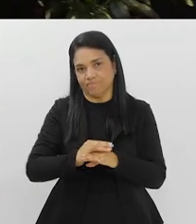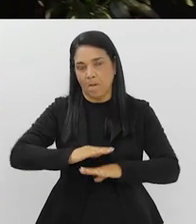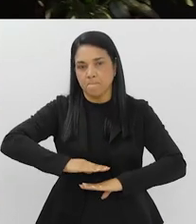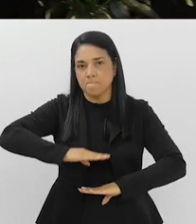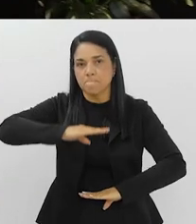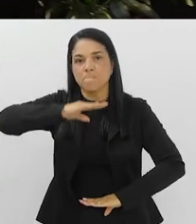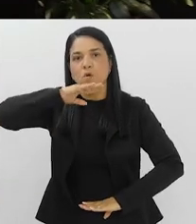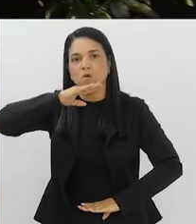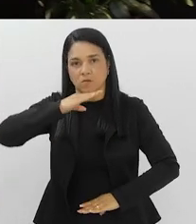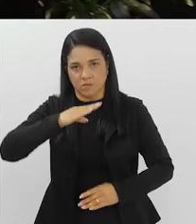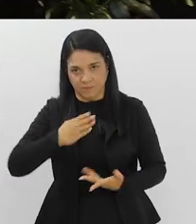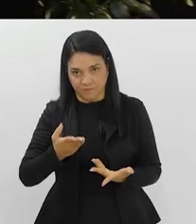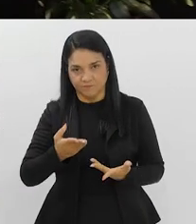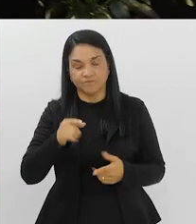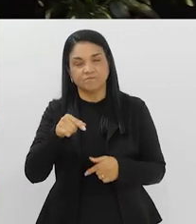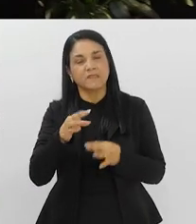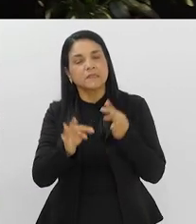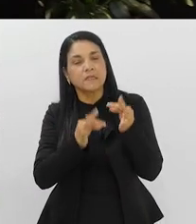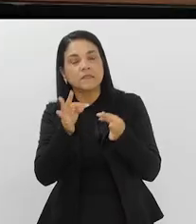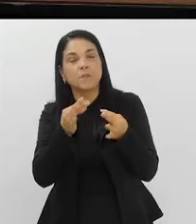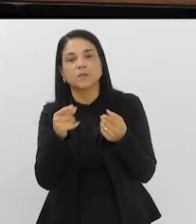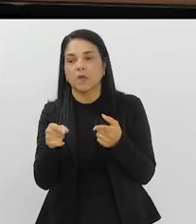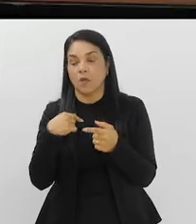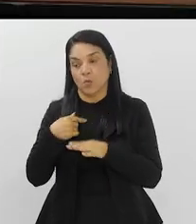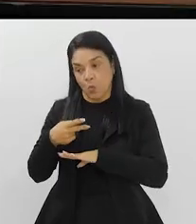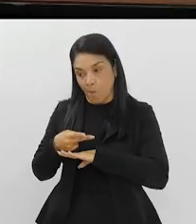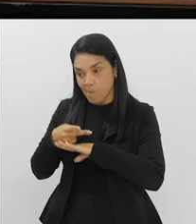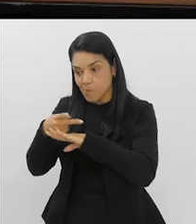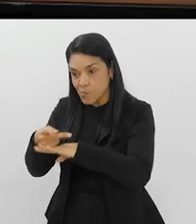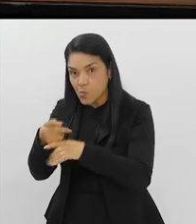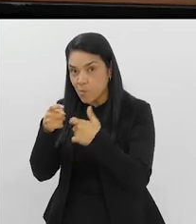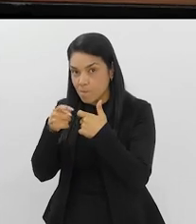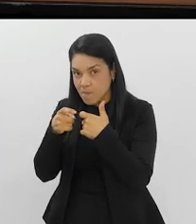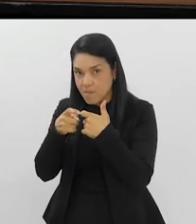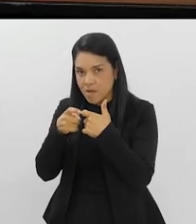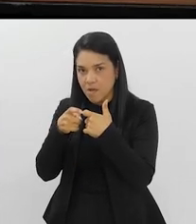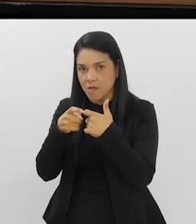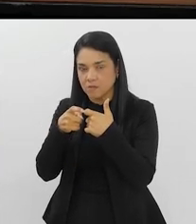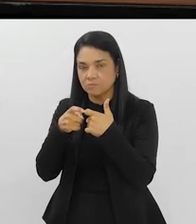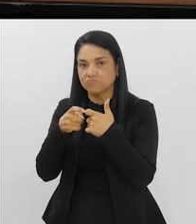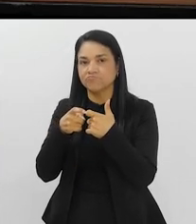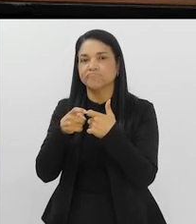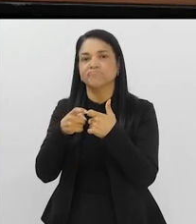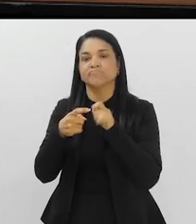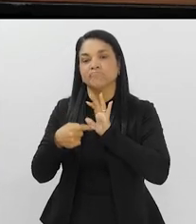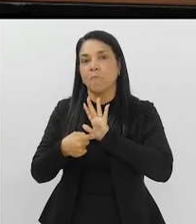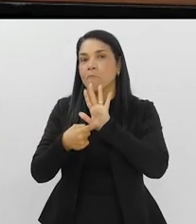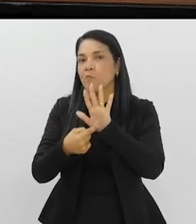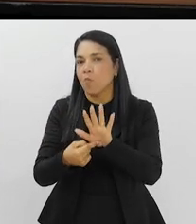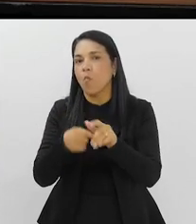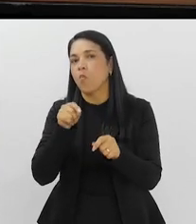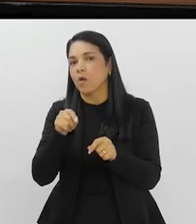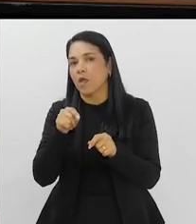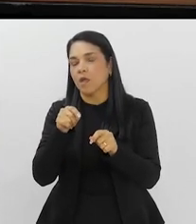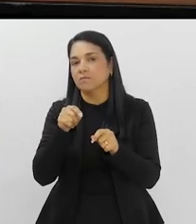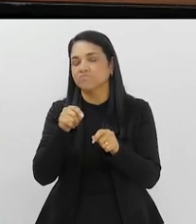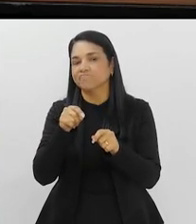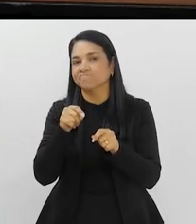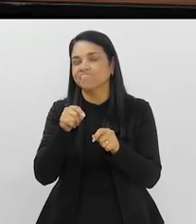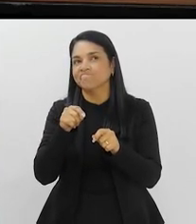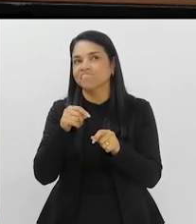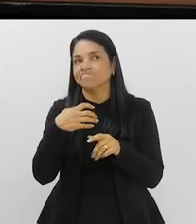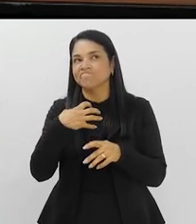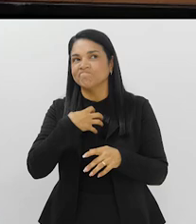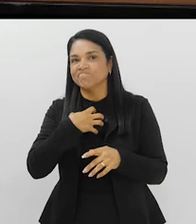uma redução, quer dizer, um tratamento? Normalmente, quando já se procura um profissional médico, já se apresenta talvez